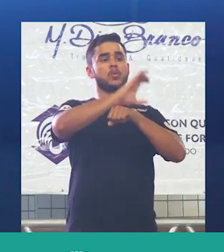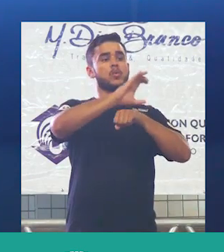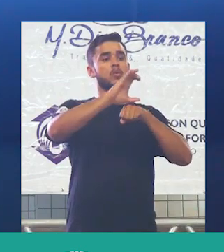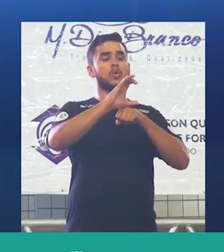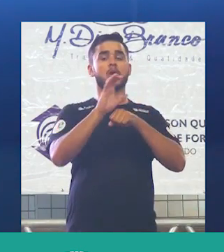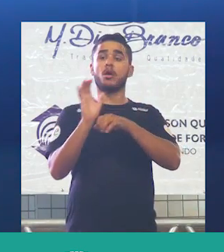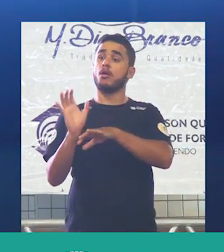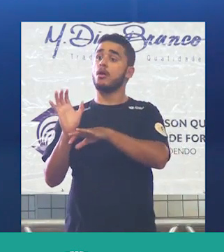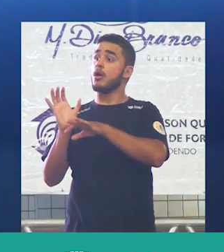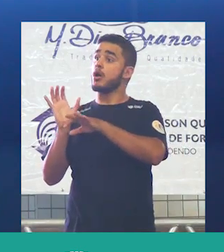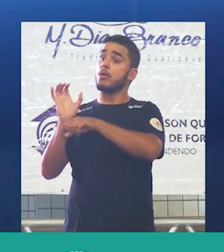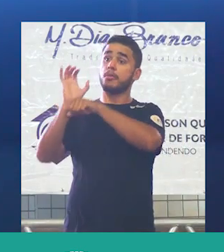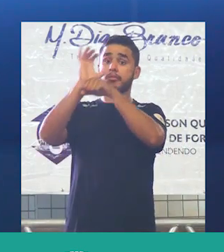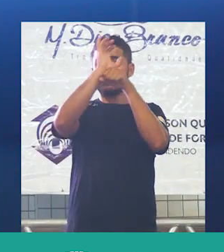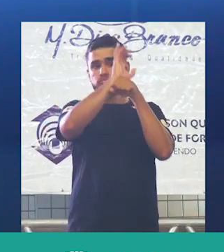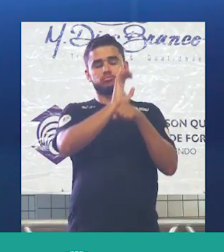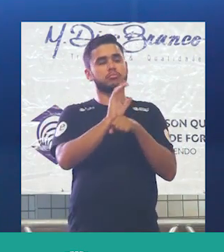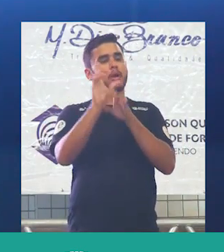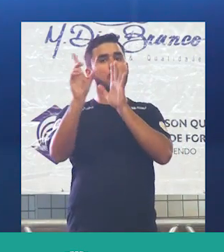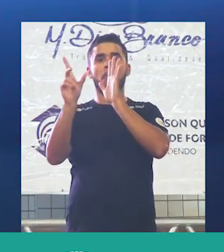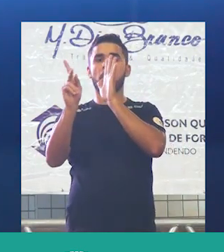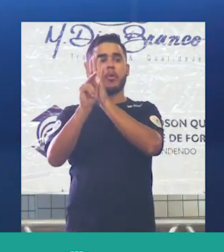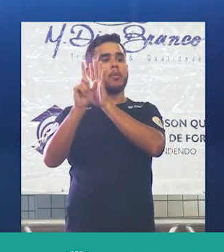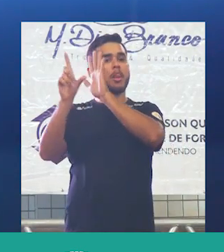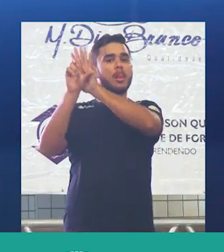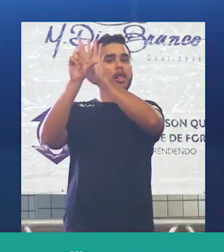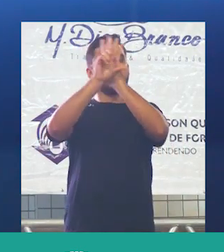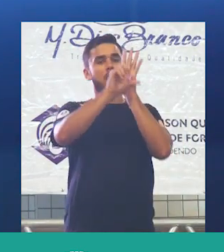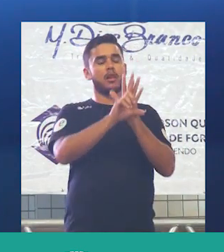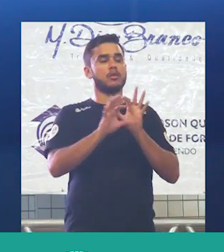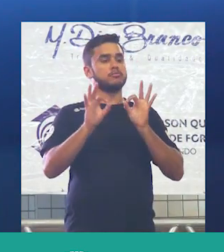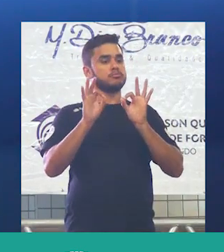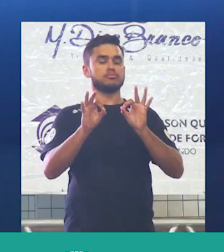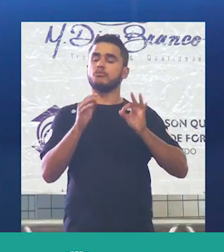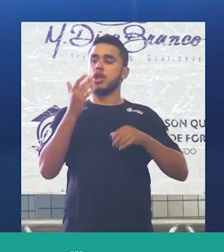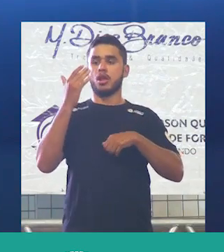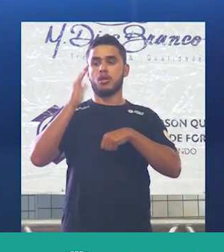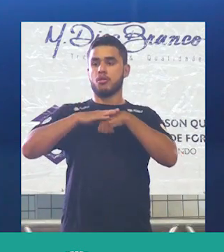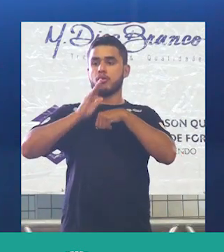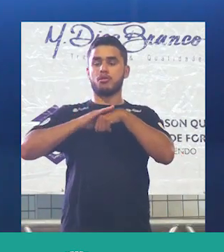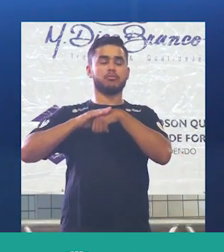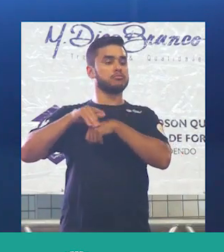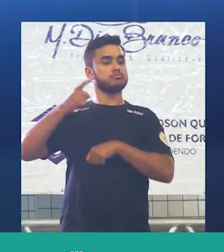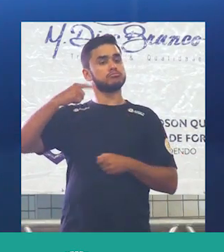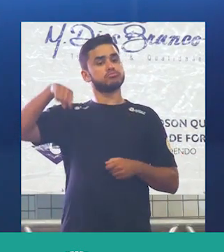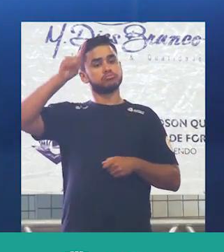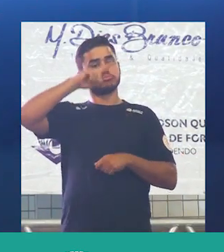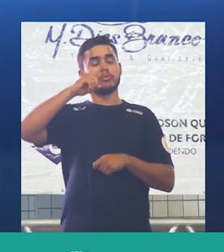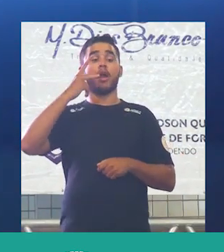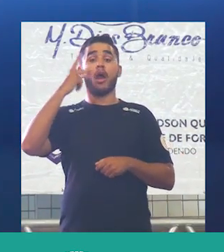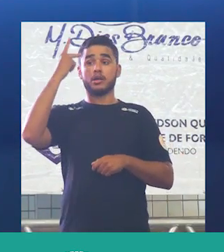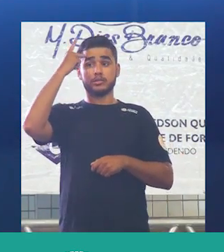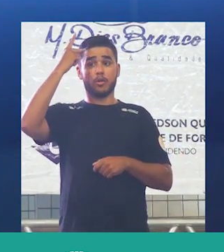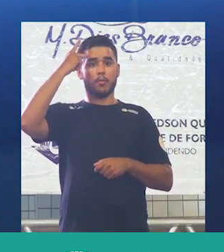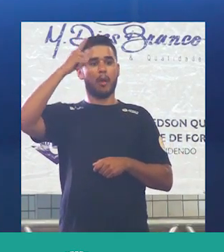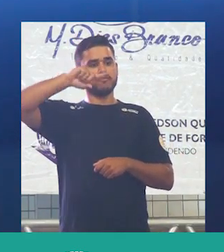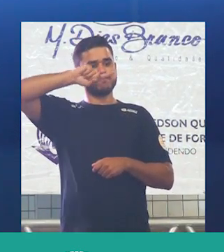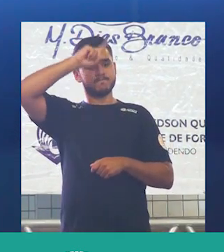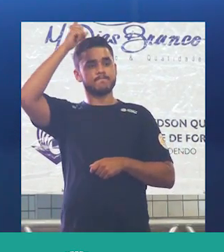suas próprias leis para tentar resolver os seus próprios problemas. E assim, São Paulo teve uma